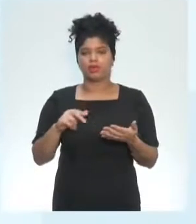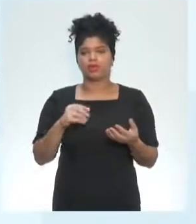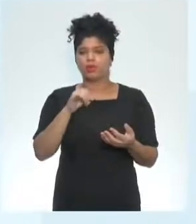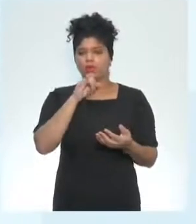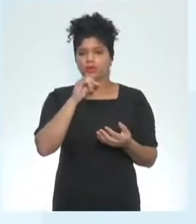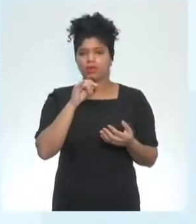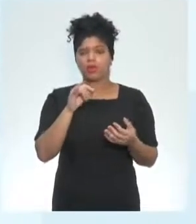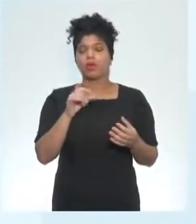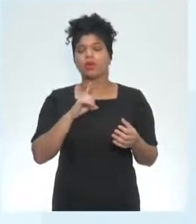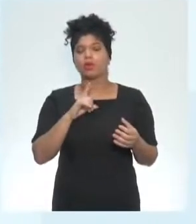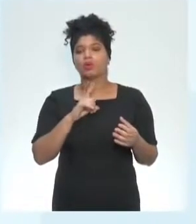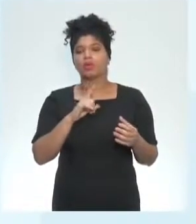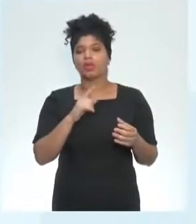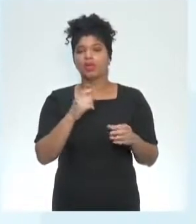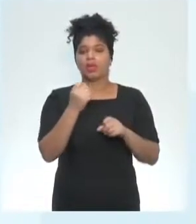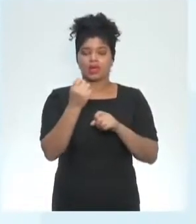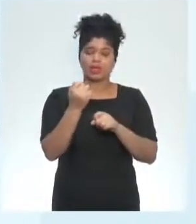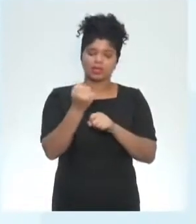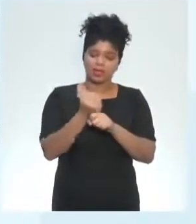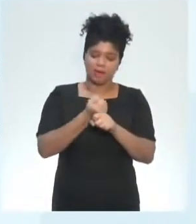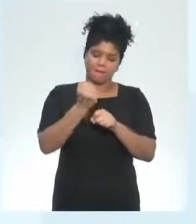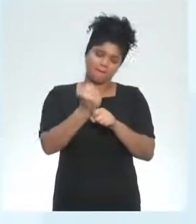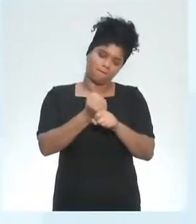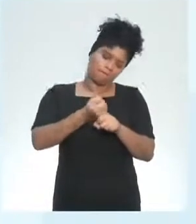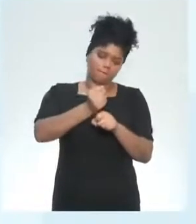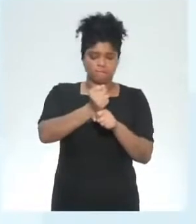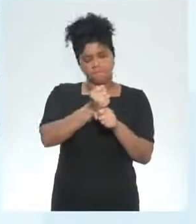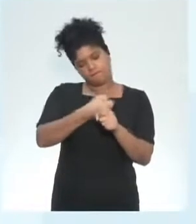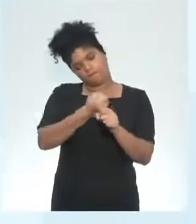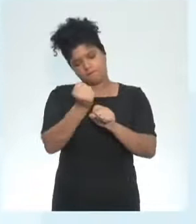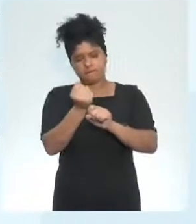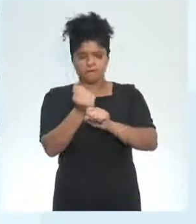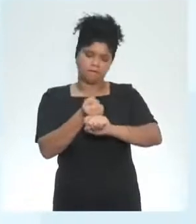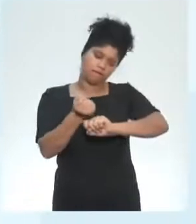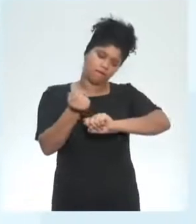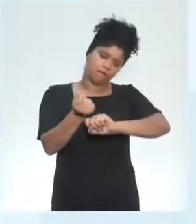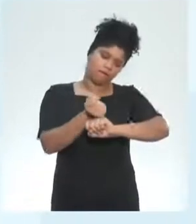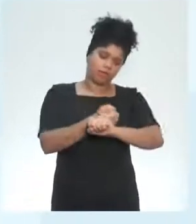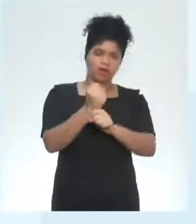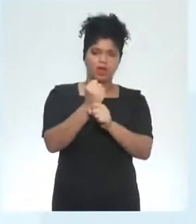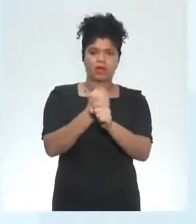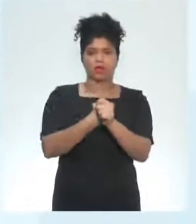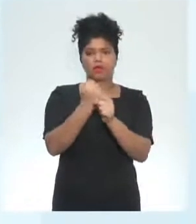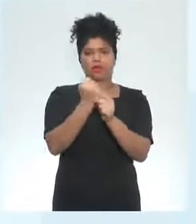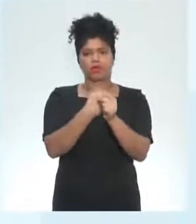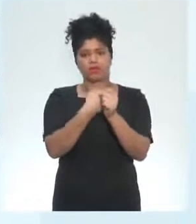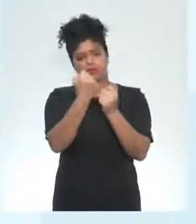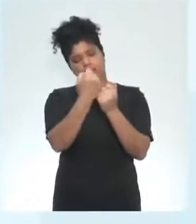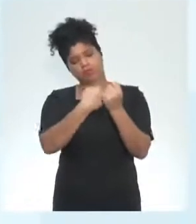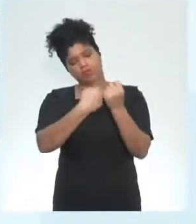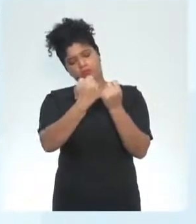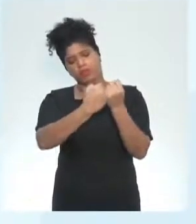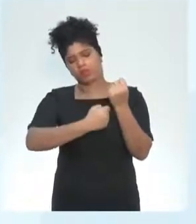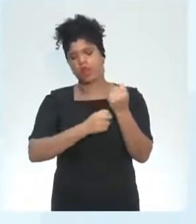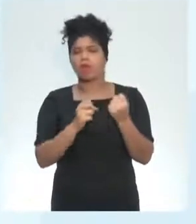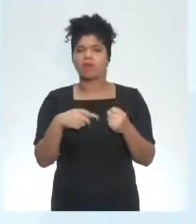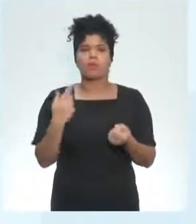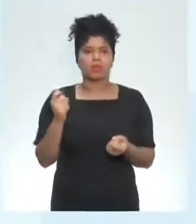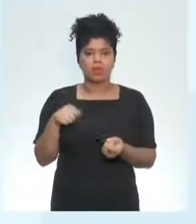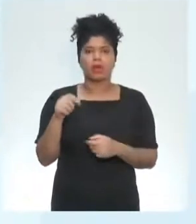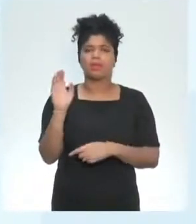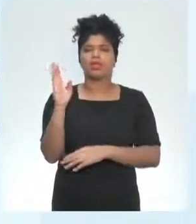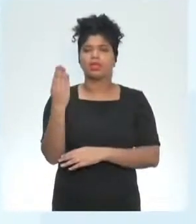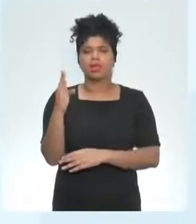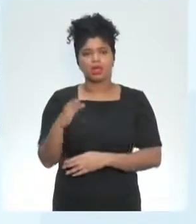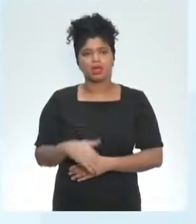escultura, a gente vê lá o ato de esculpir, né, na madeira, no mármore, né, ou em outros tipos de pedra. E também,